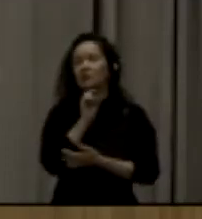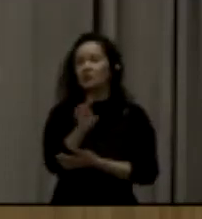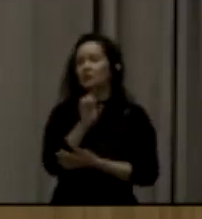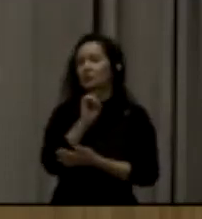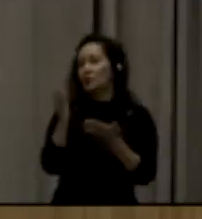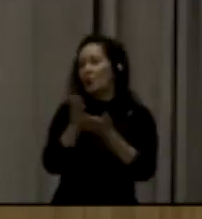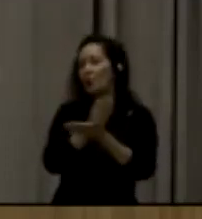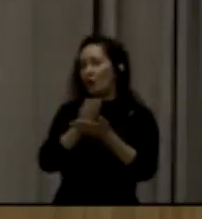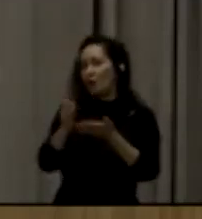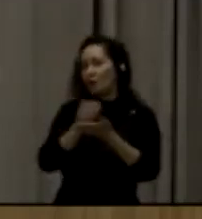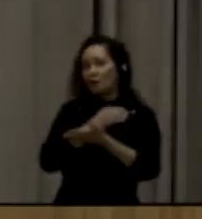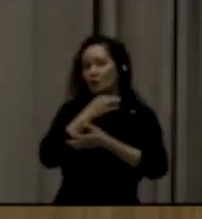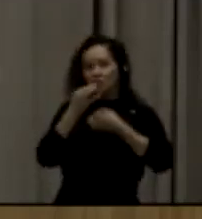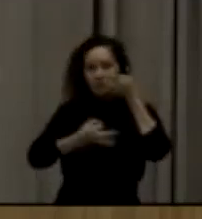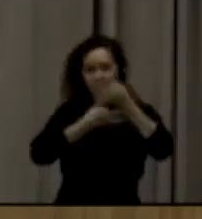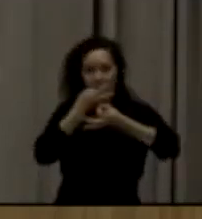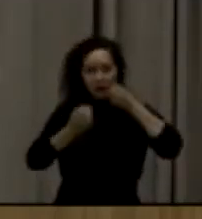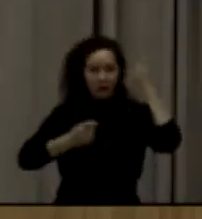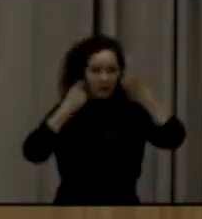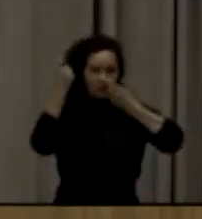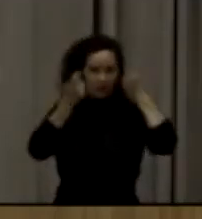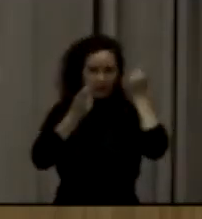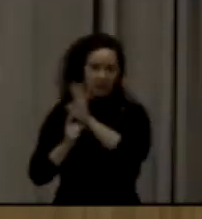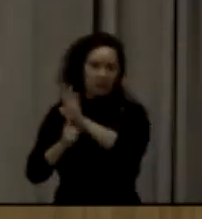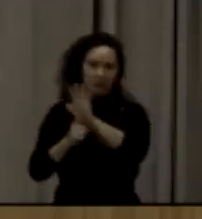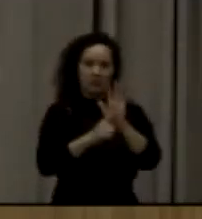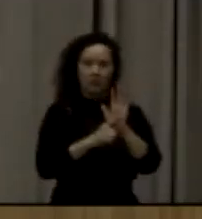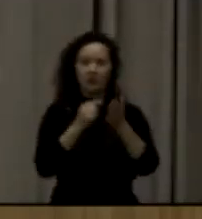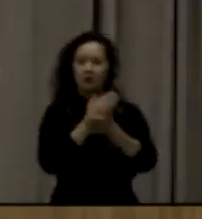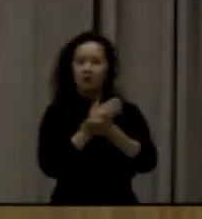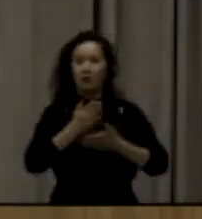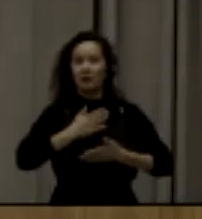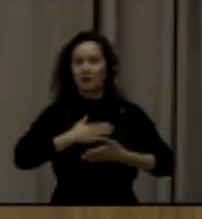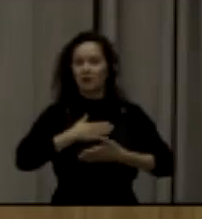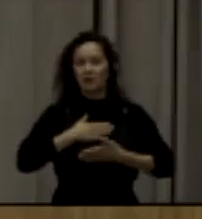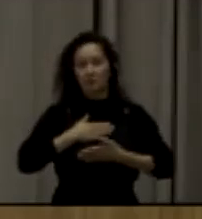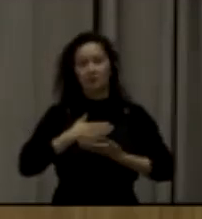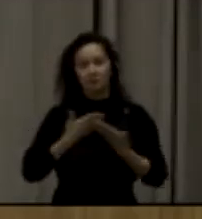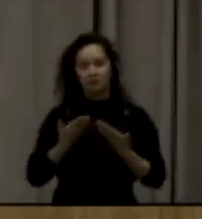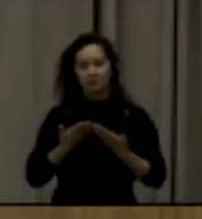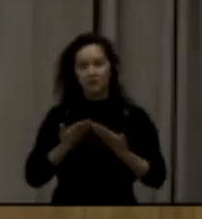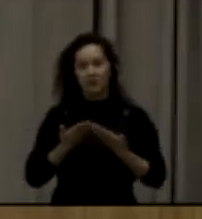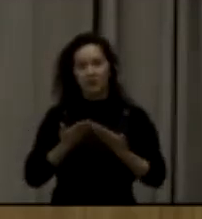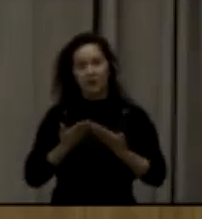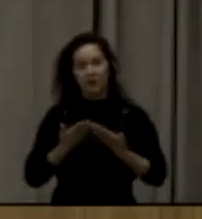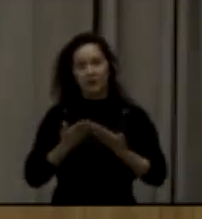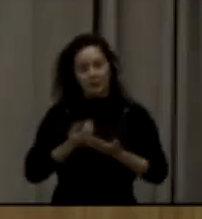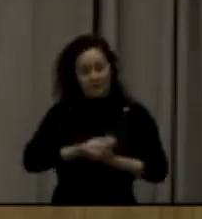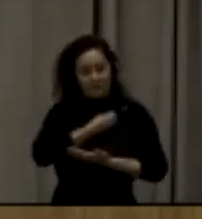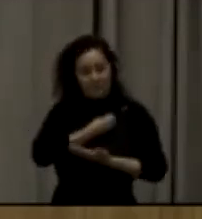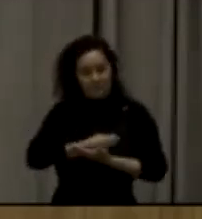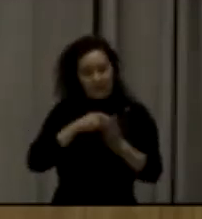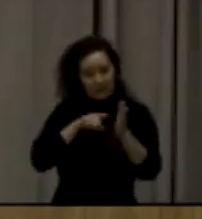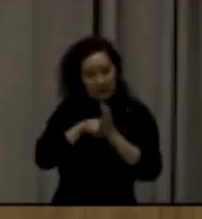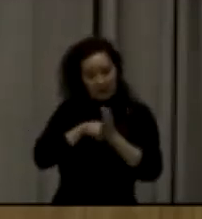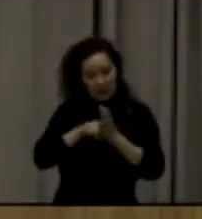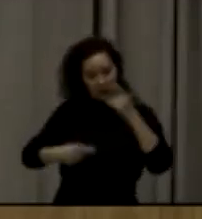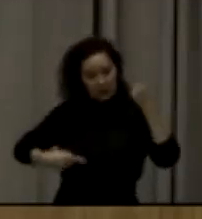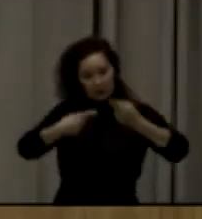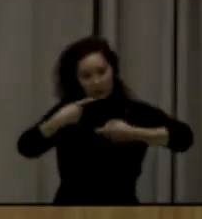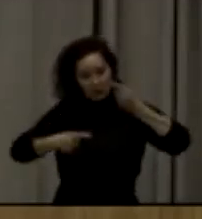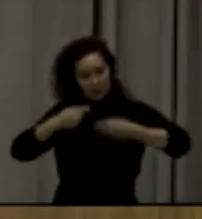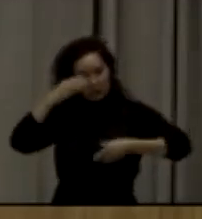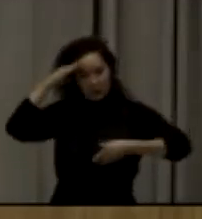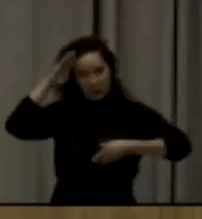somente algumas menções de algumas preocupações que, a partir da minha posição na academia e também comprometida politicamente,